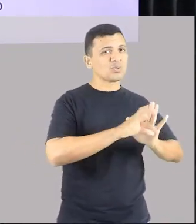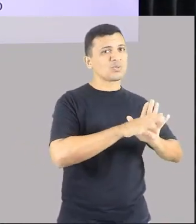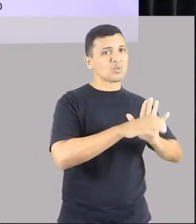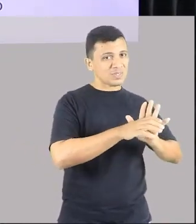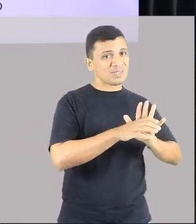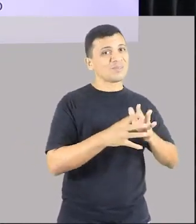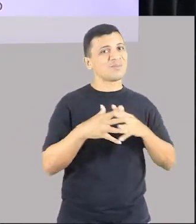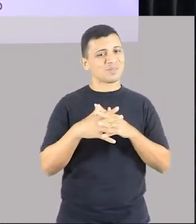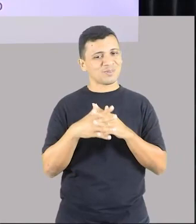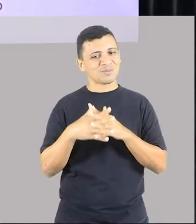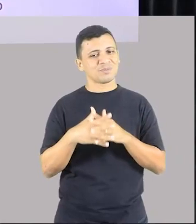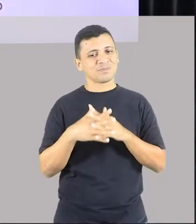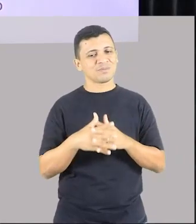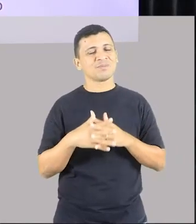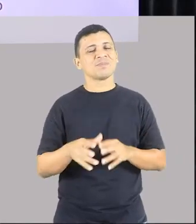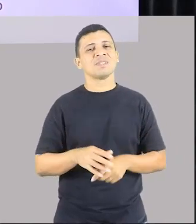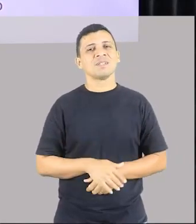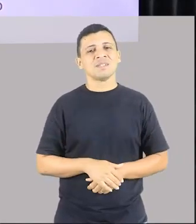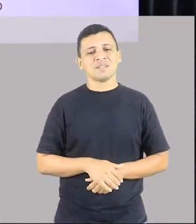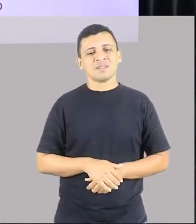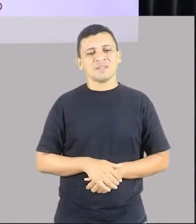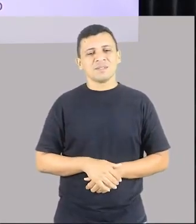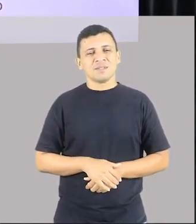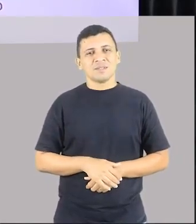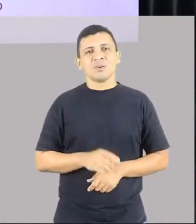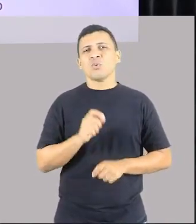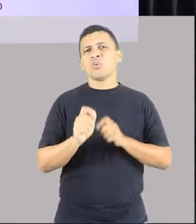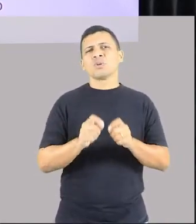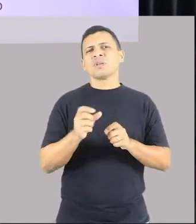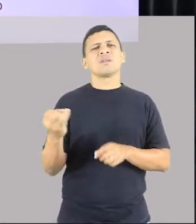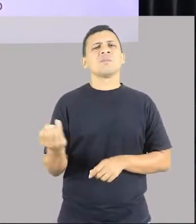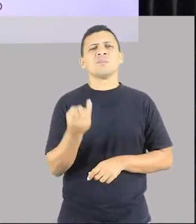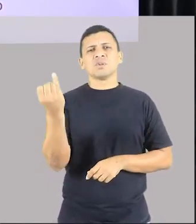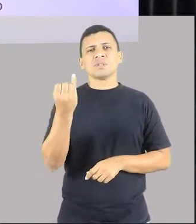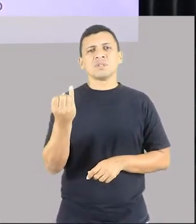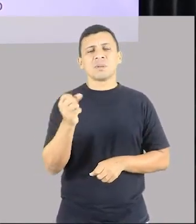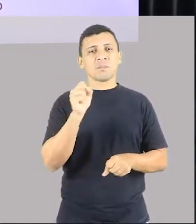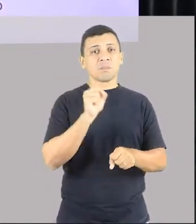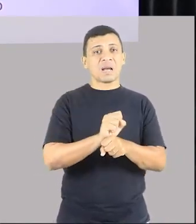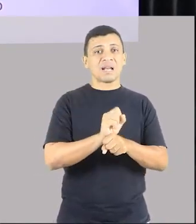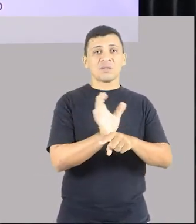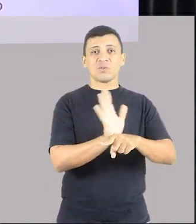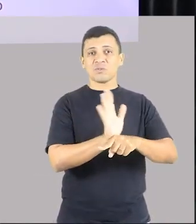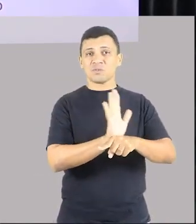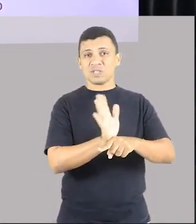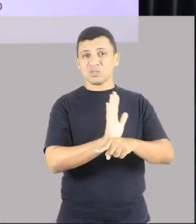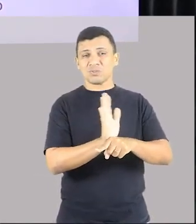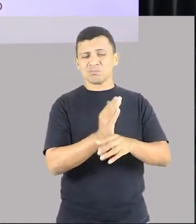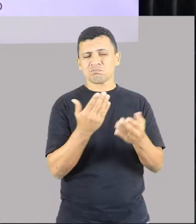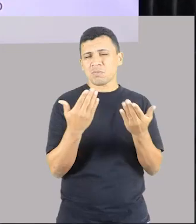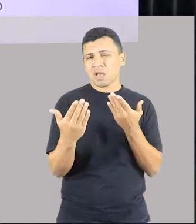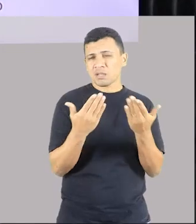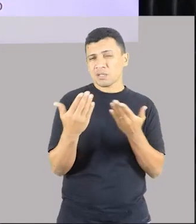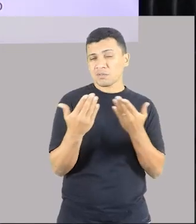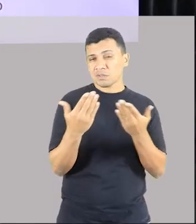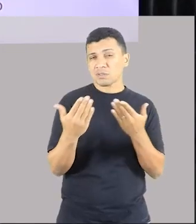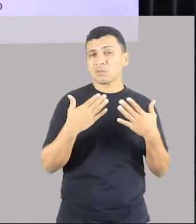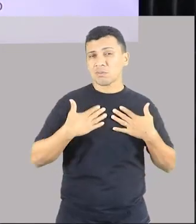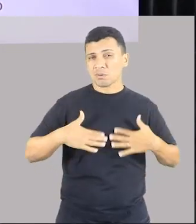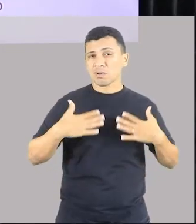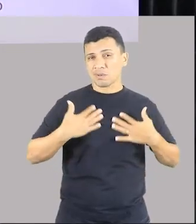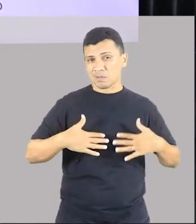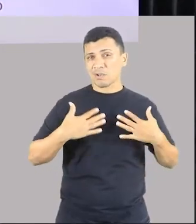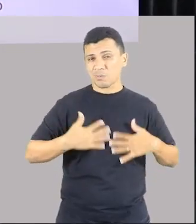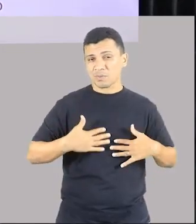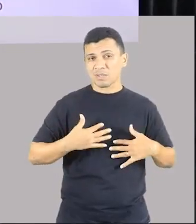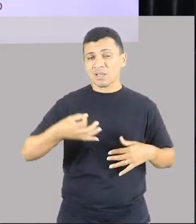que confundisse o leitor. O interessante aqui é que você pause o vídeo, que você analise com calma durante a minha leitura, para ver se você